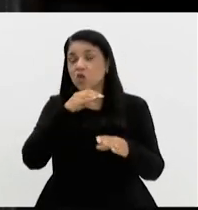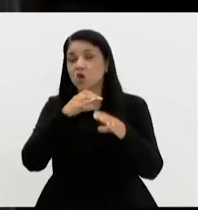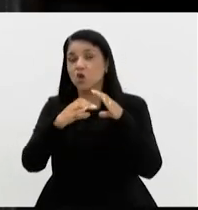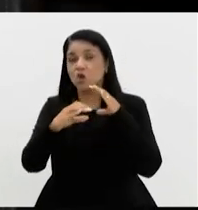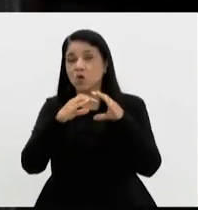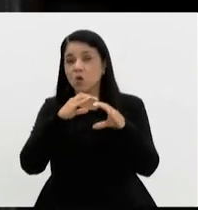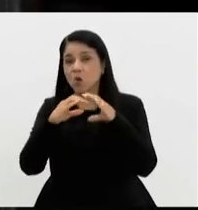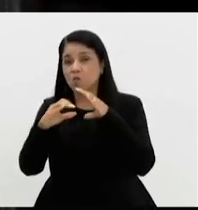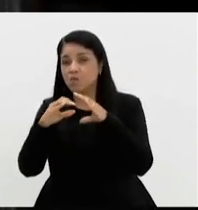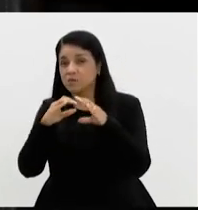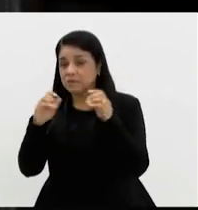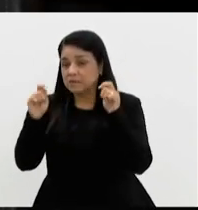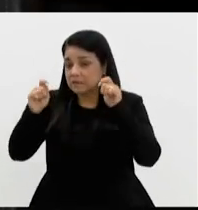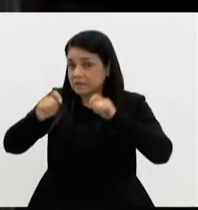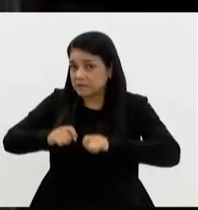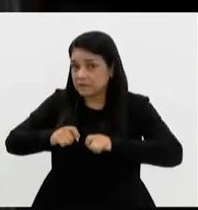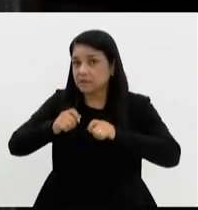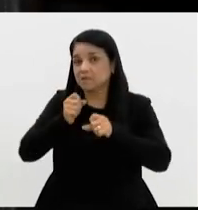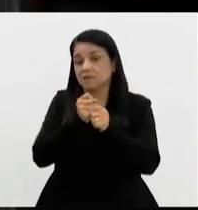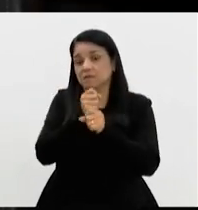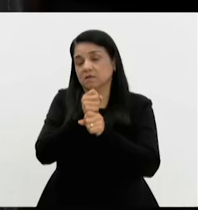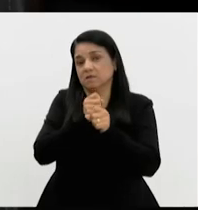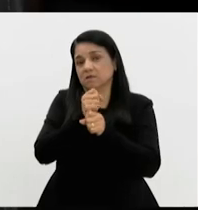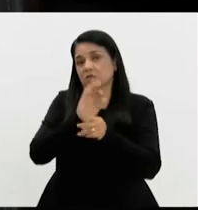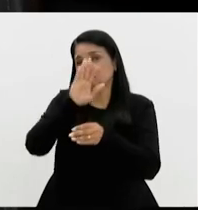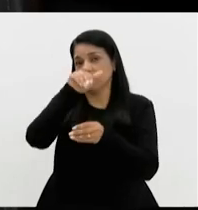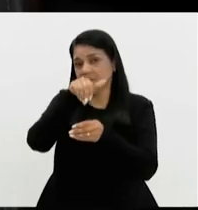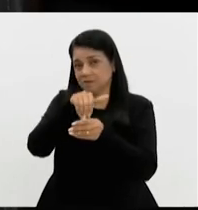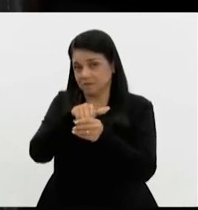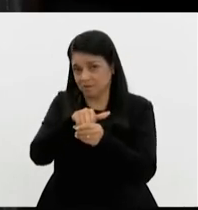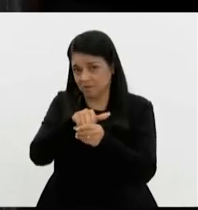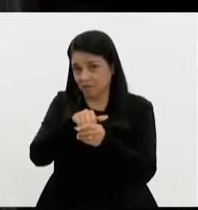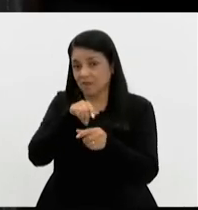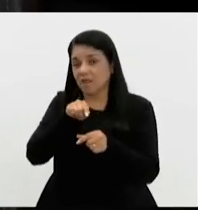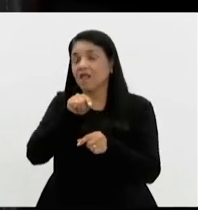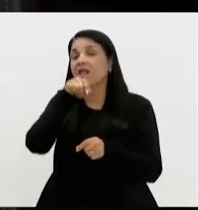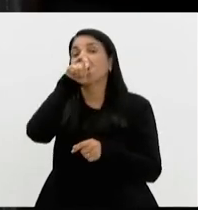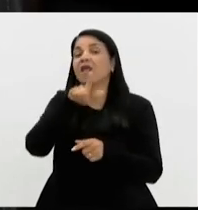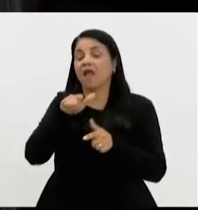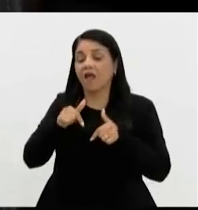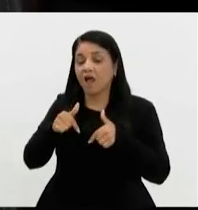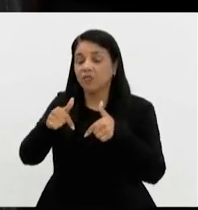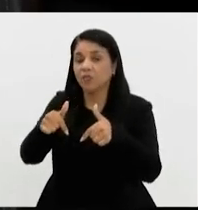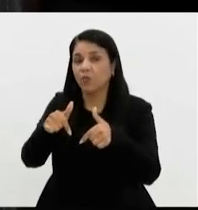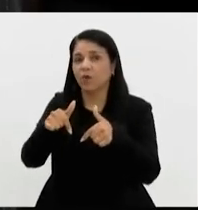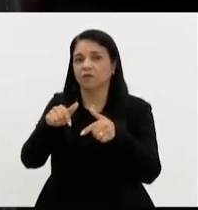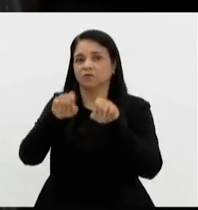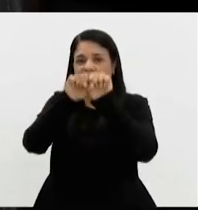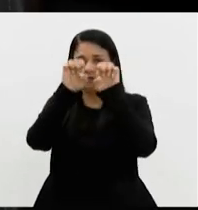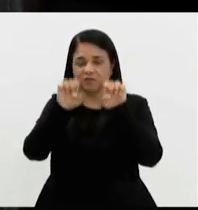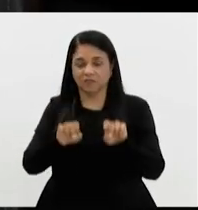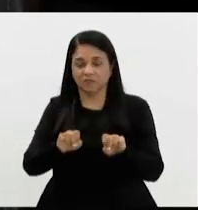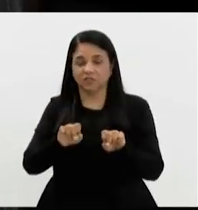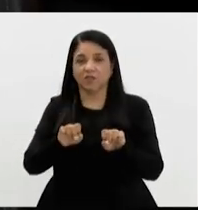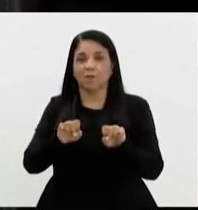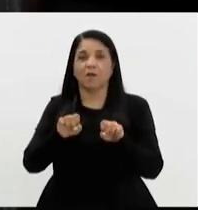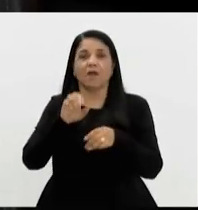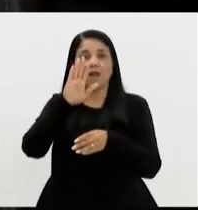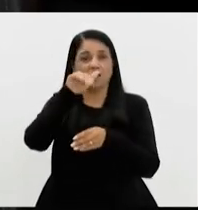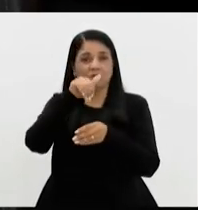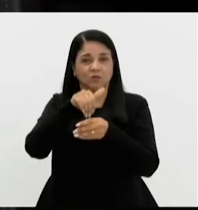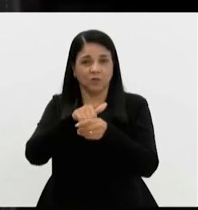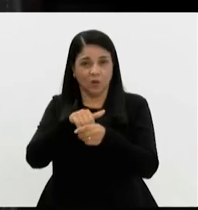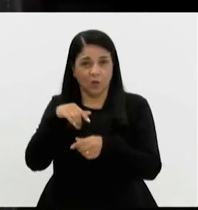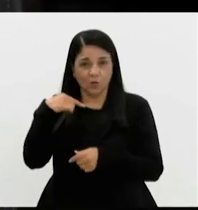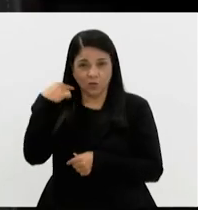possíveis no ano eleitoral quem atua no sistema de Justiça Eleitoral na advocacia eleitoral por